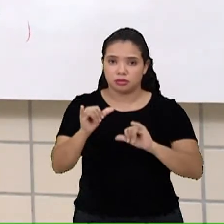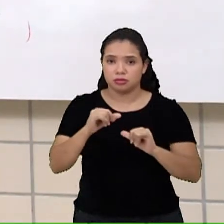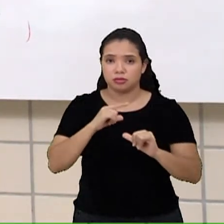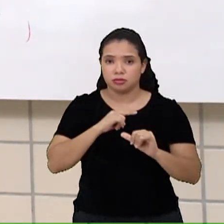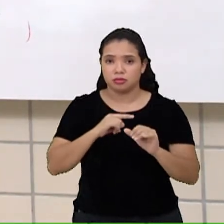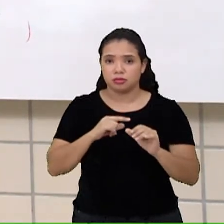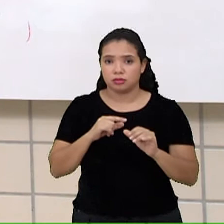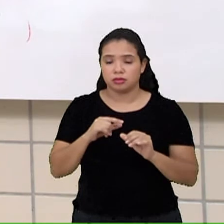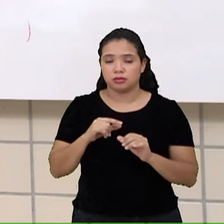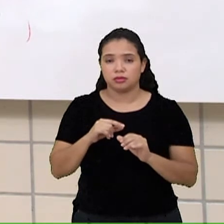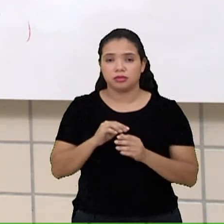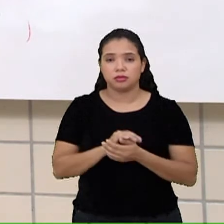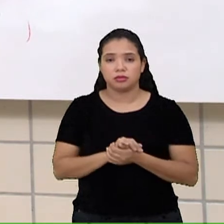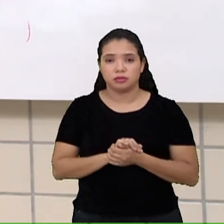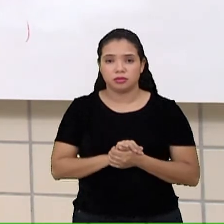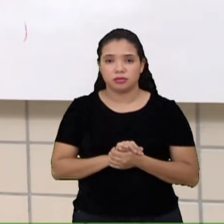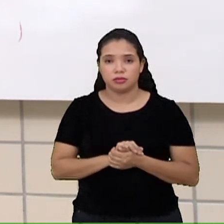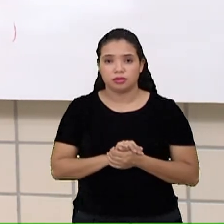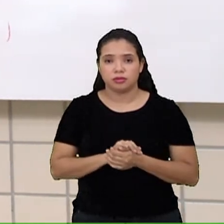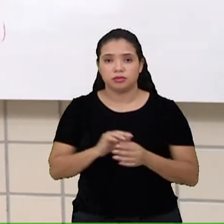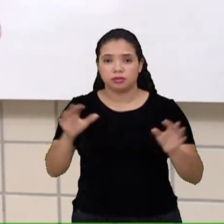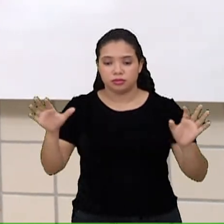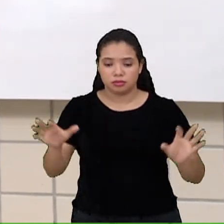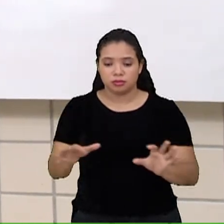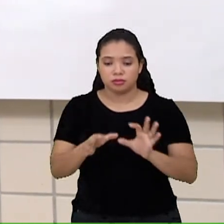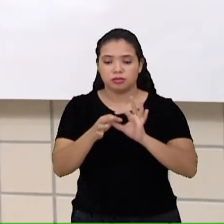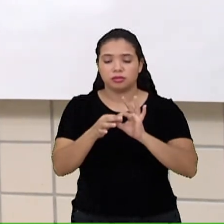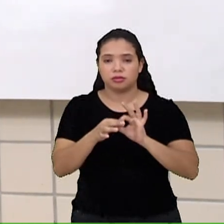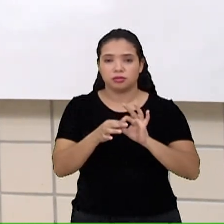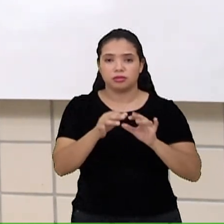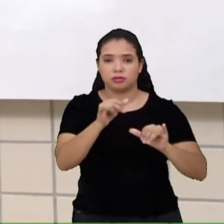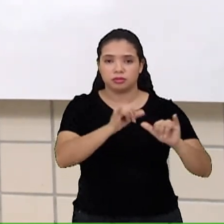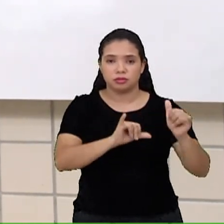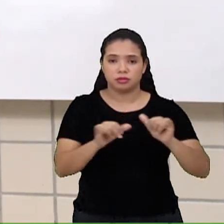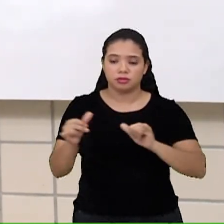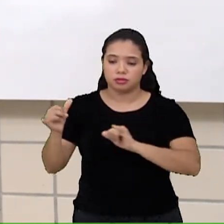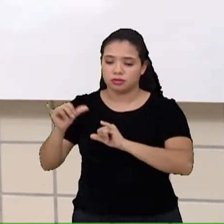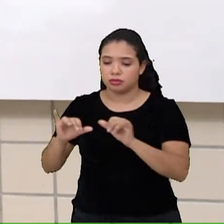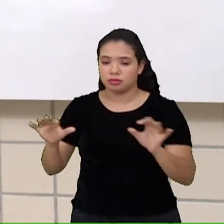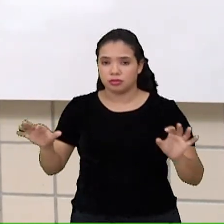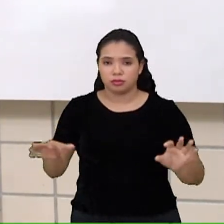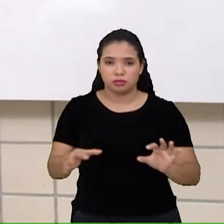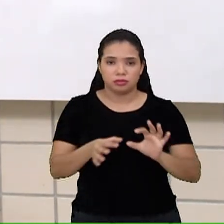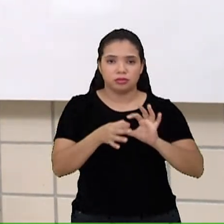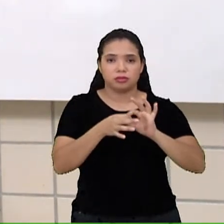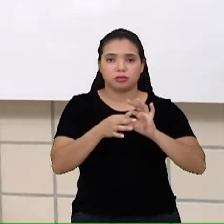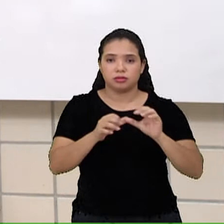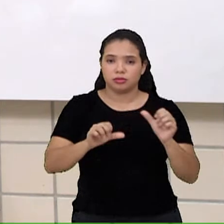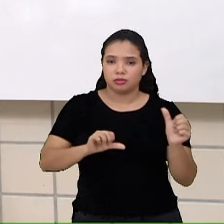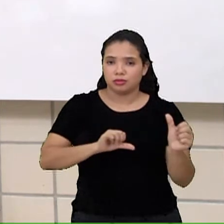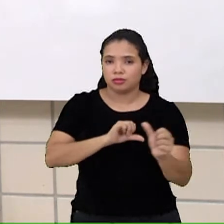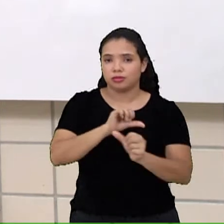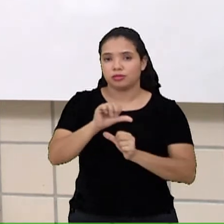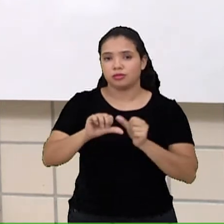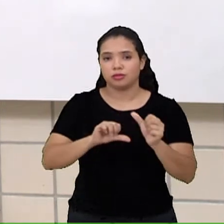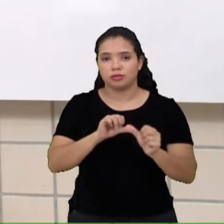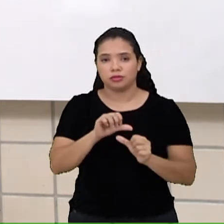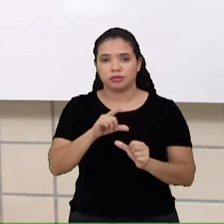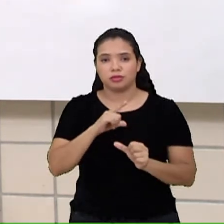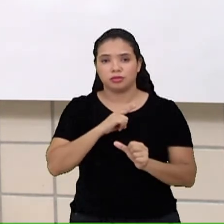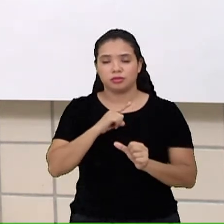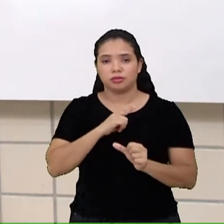substâncias químicas que eu vou unir elas. A partir daquela união elas vão sofrer transformações e vai dar